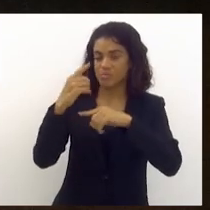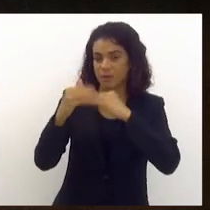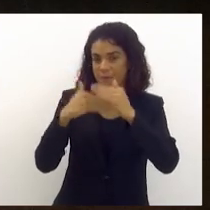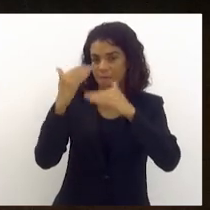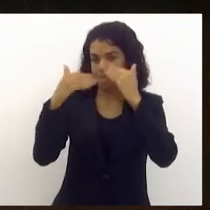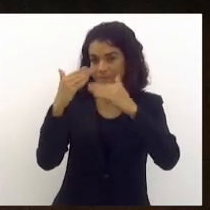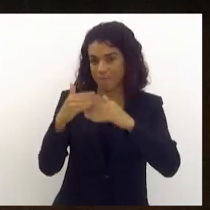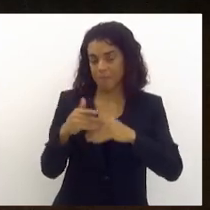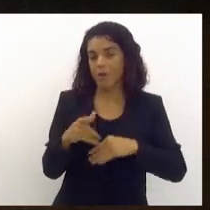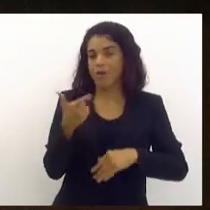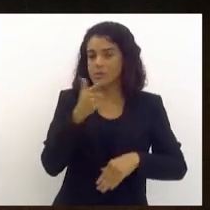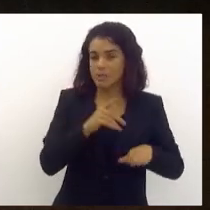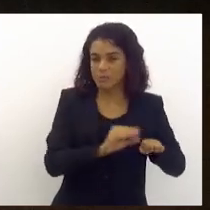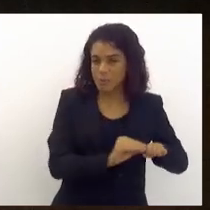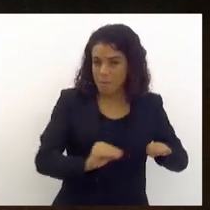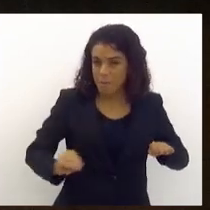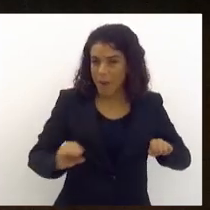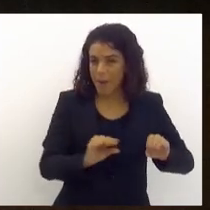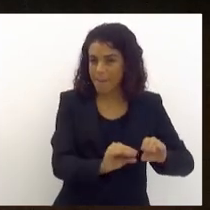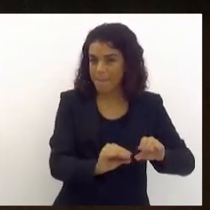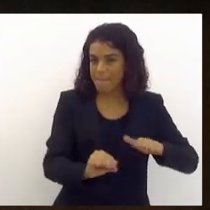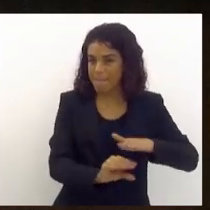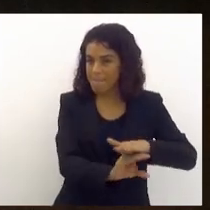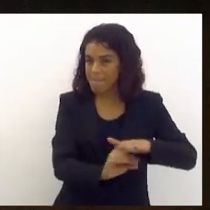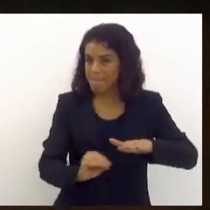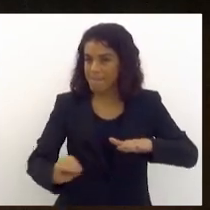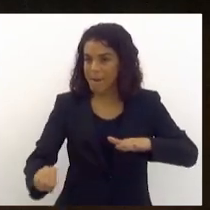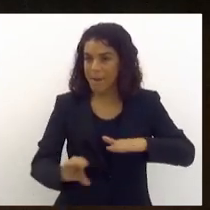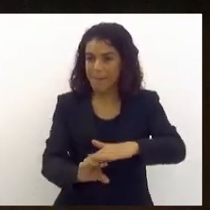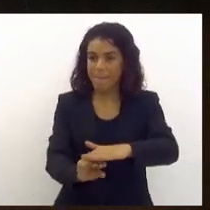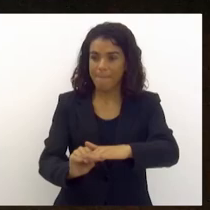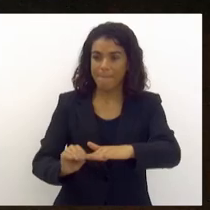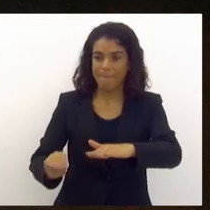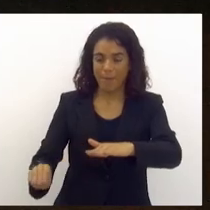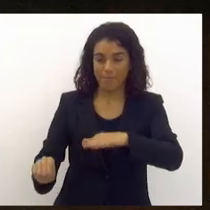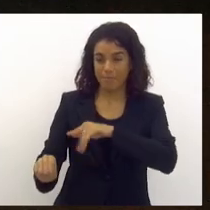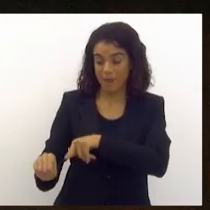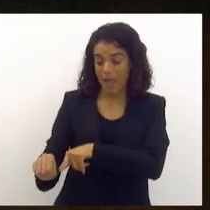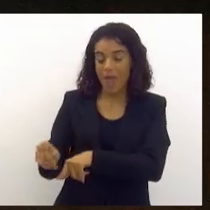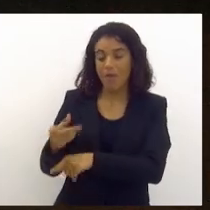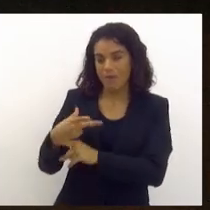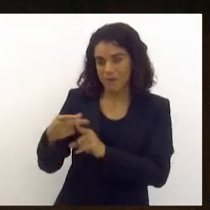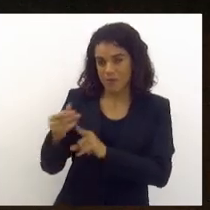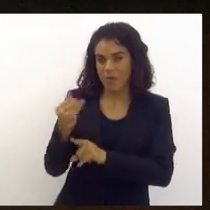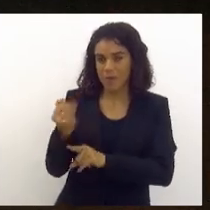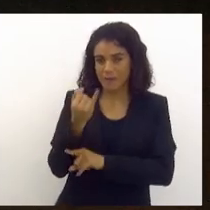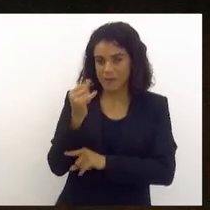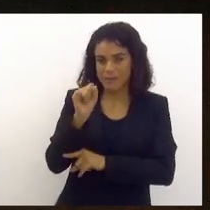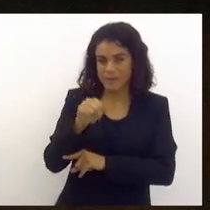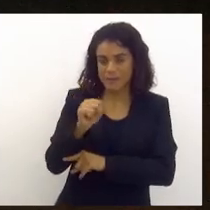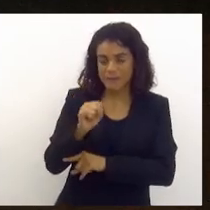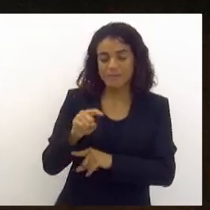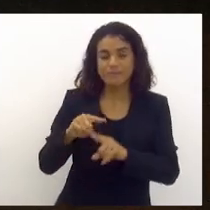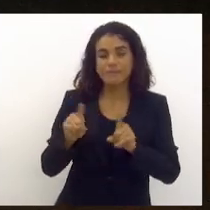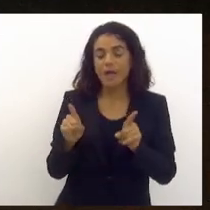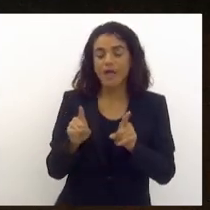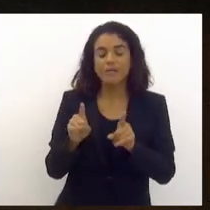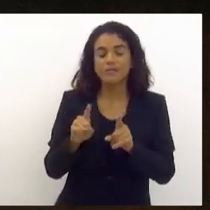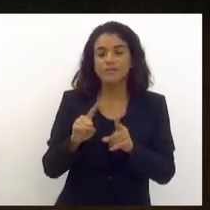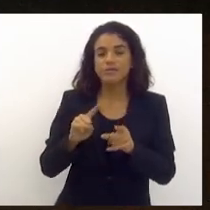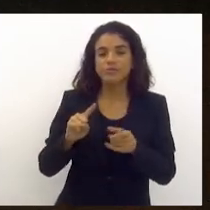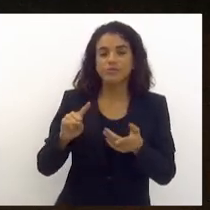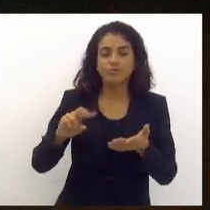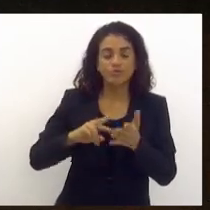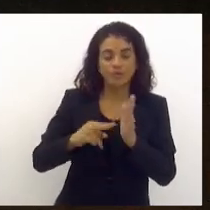retirar alguns fundos. Mas retirar esses fundos, embora seja uma vitória importante, não apaga o significado